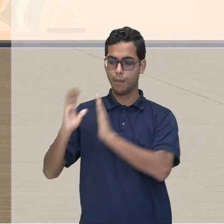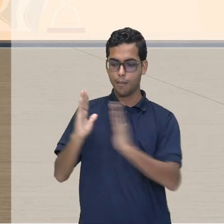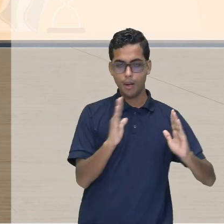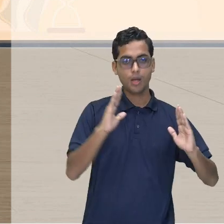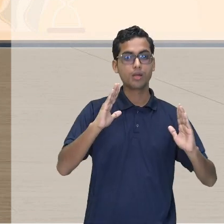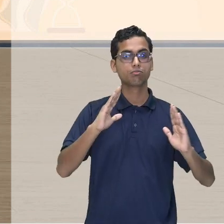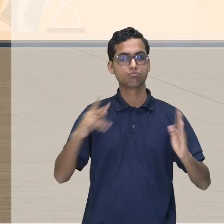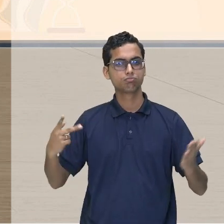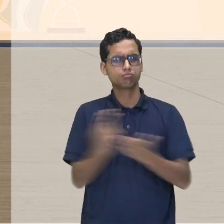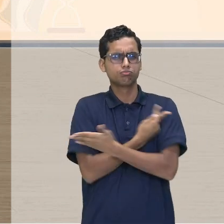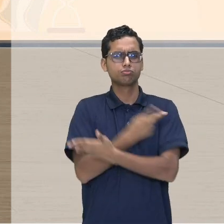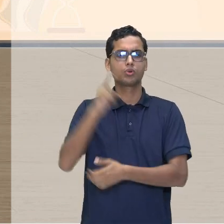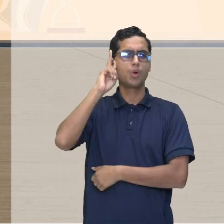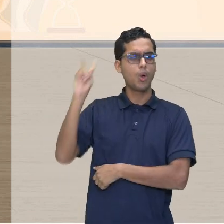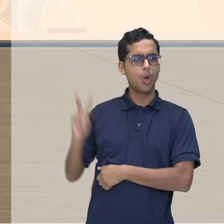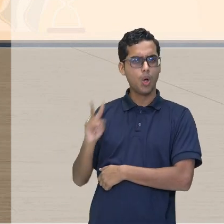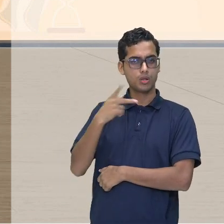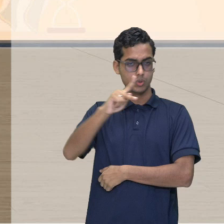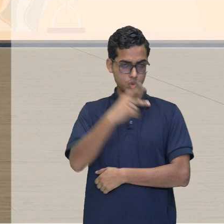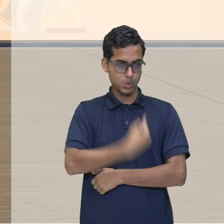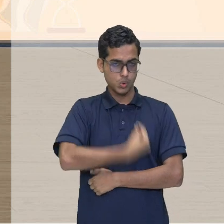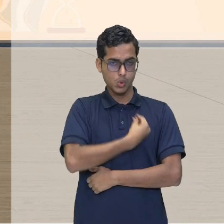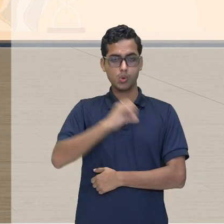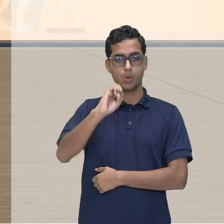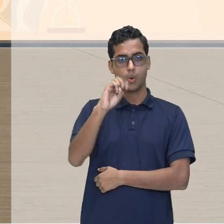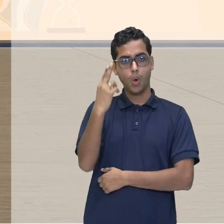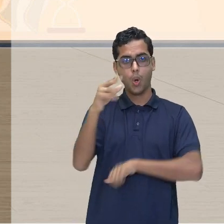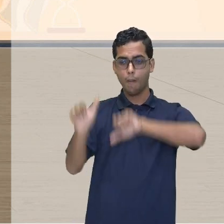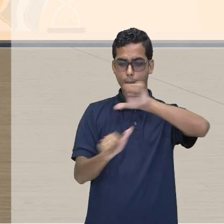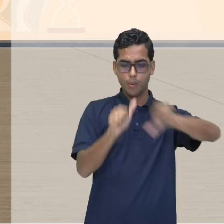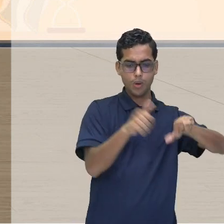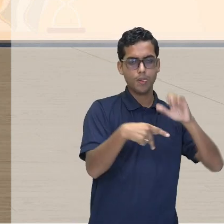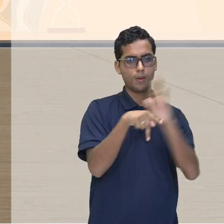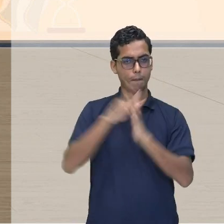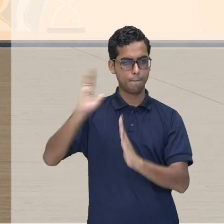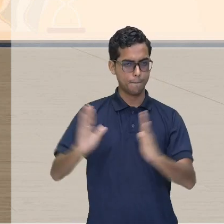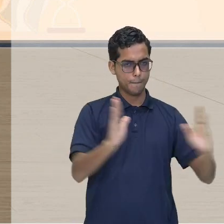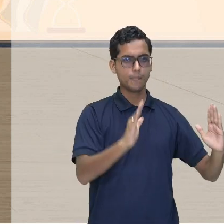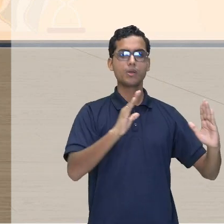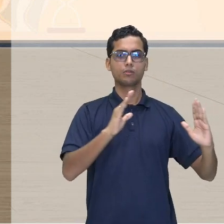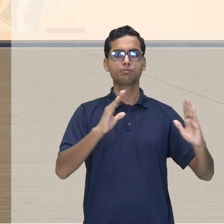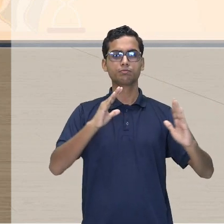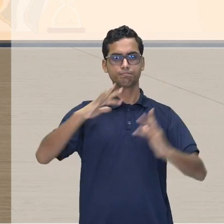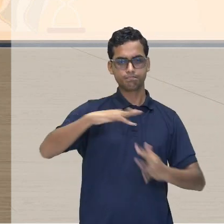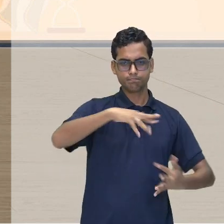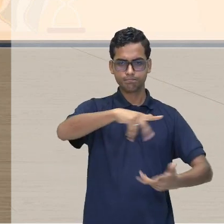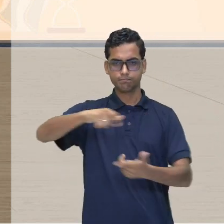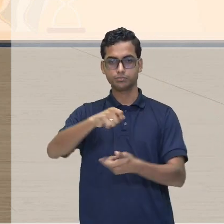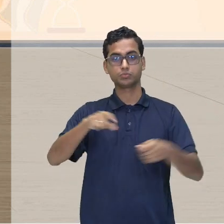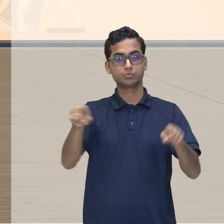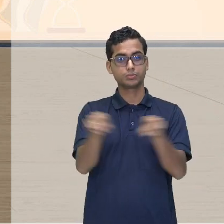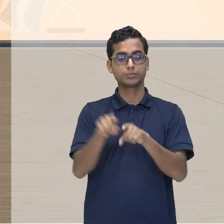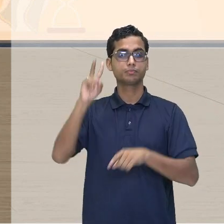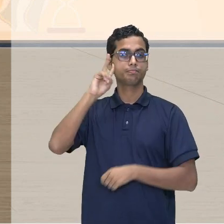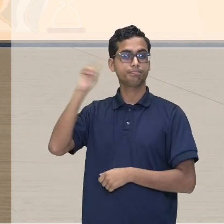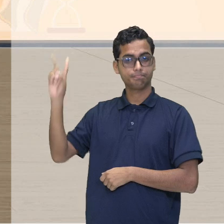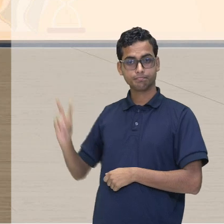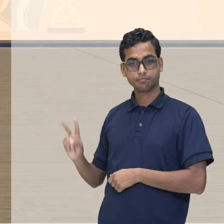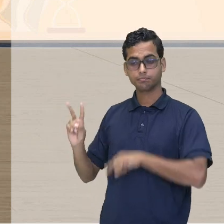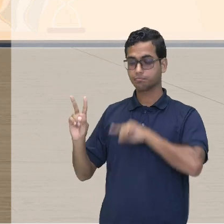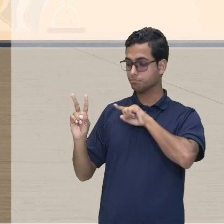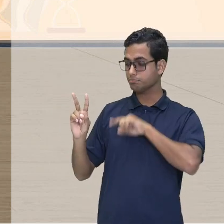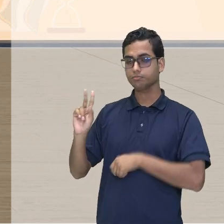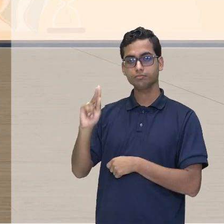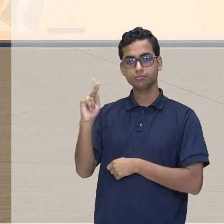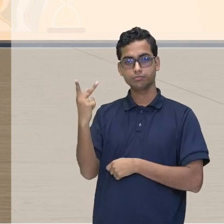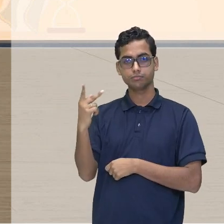que acontecem na sua vida ou na mudança de eras. Na história, o tempo é essencial para entender como as